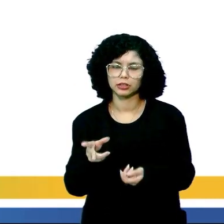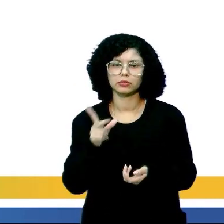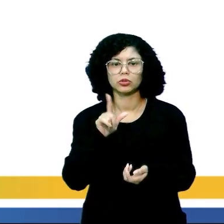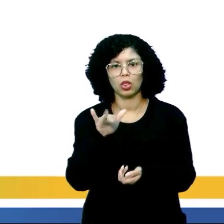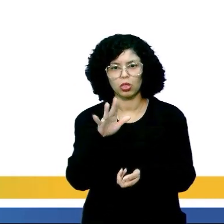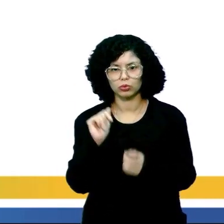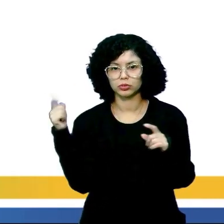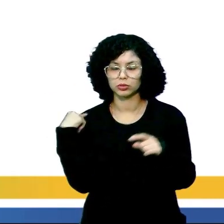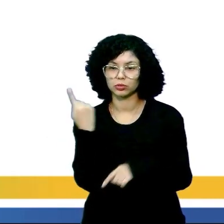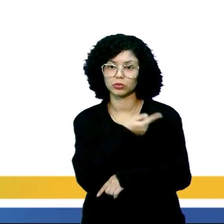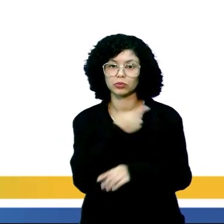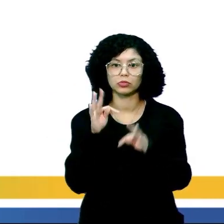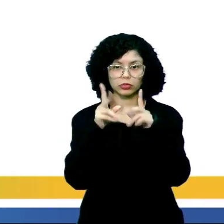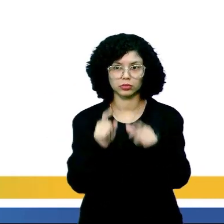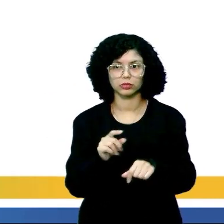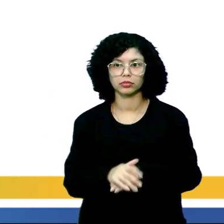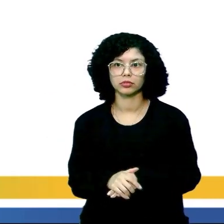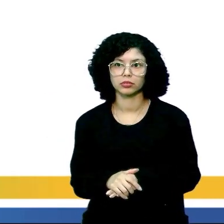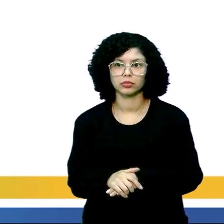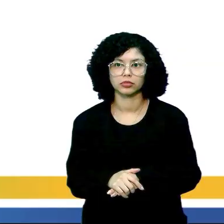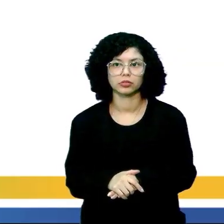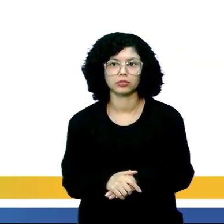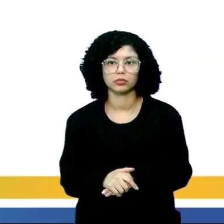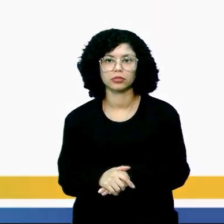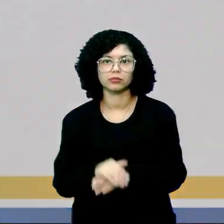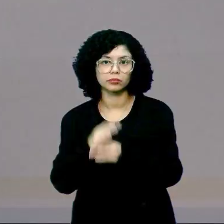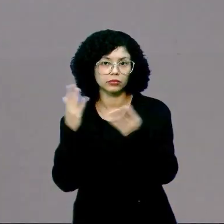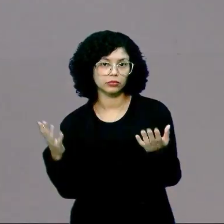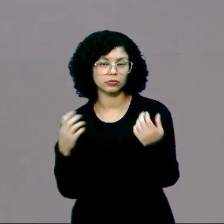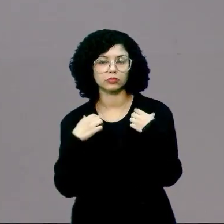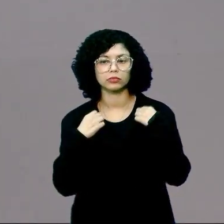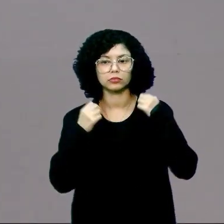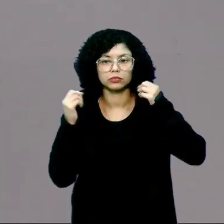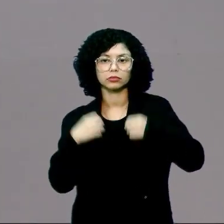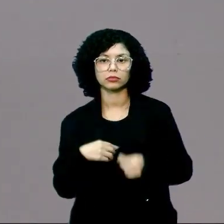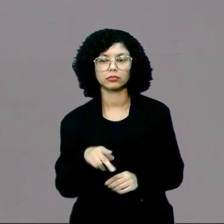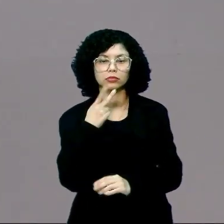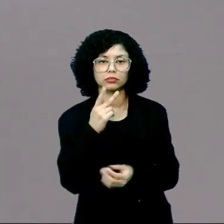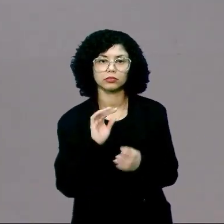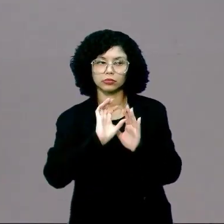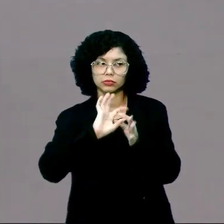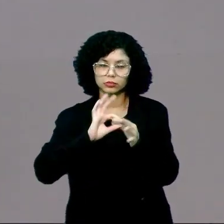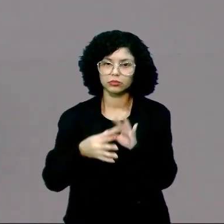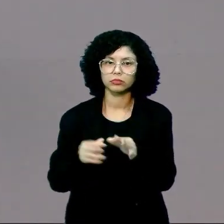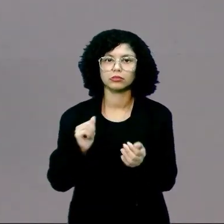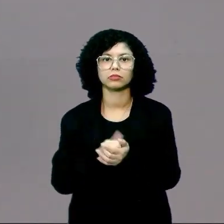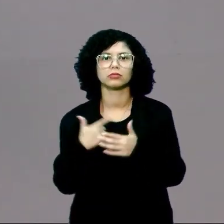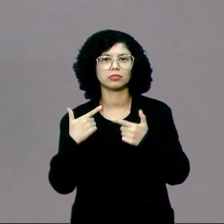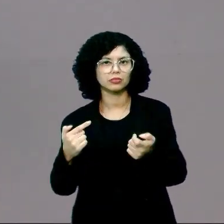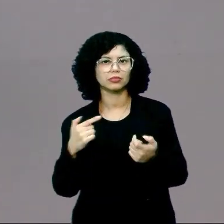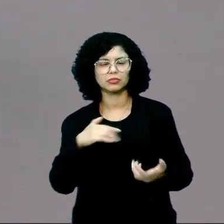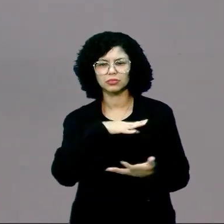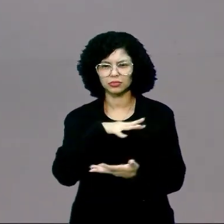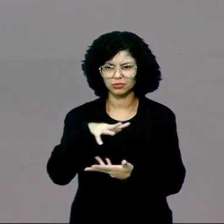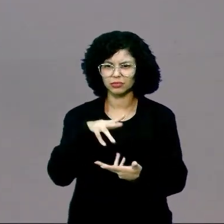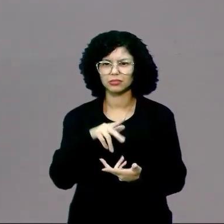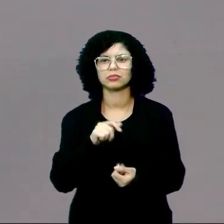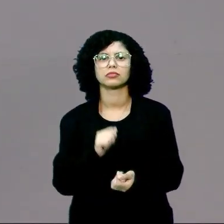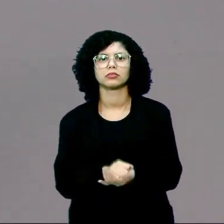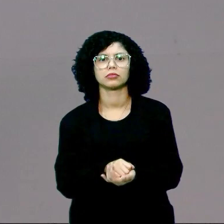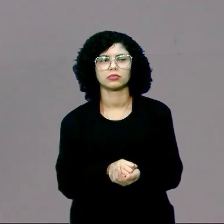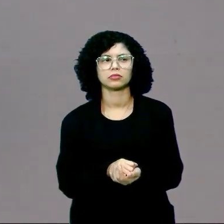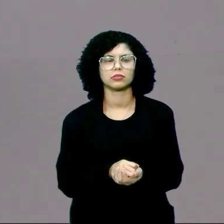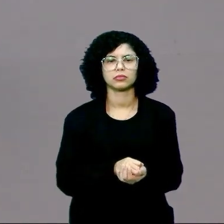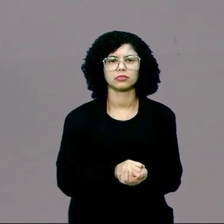a todos nós, né? Então, galera, ele fala dentro desse contexto de guerra civil, aquela questão,